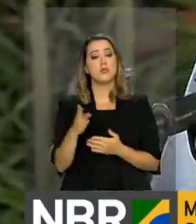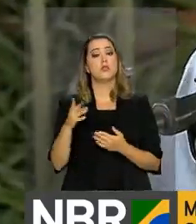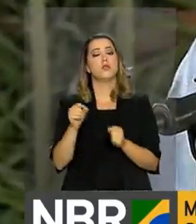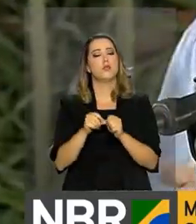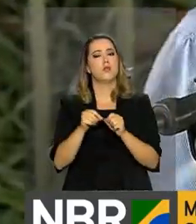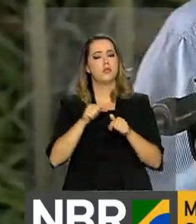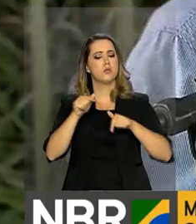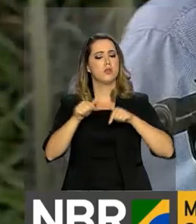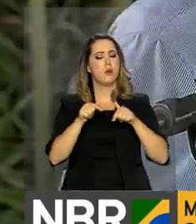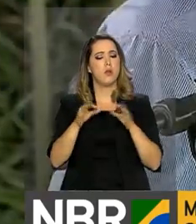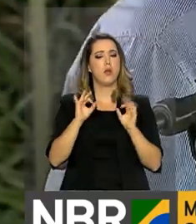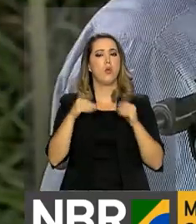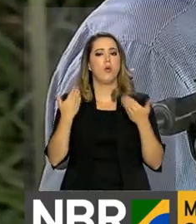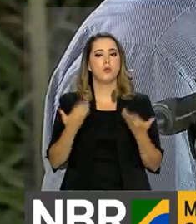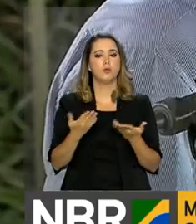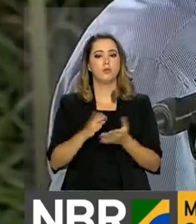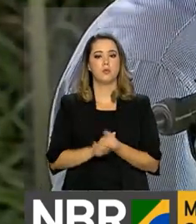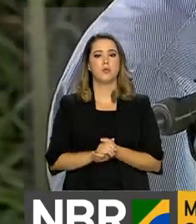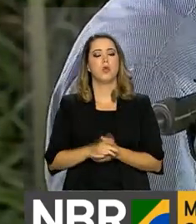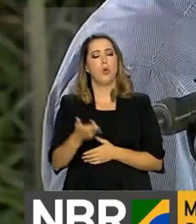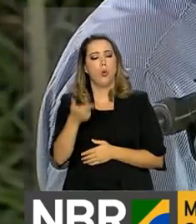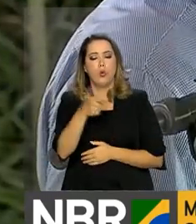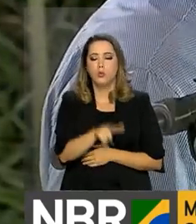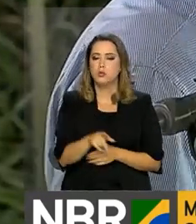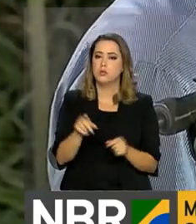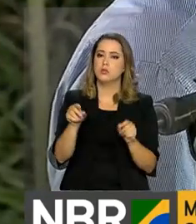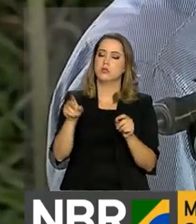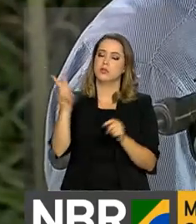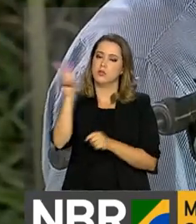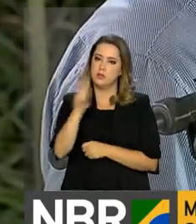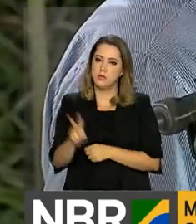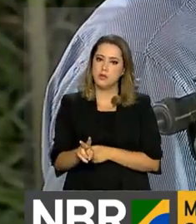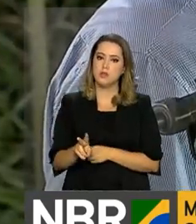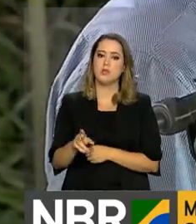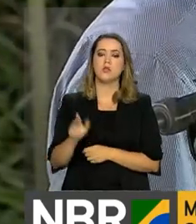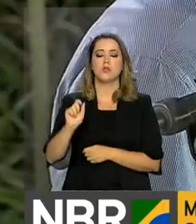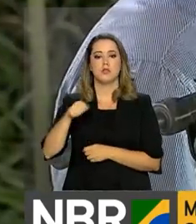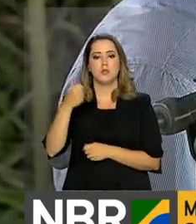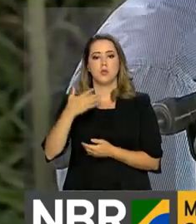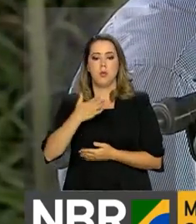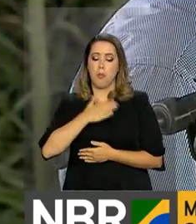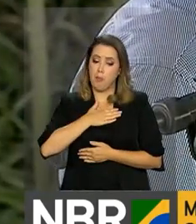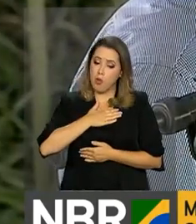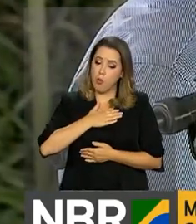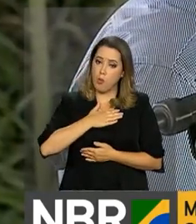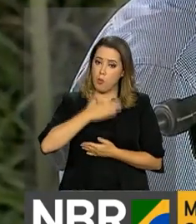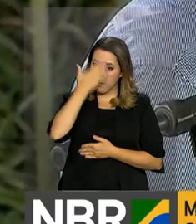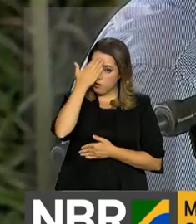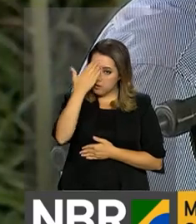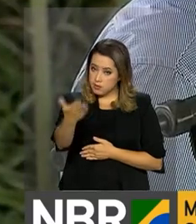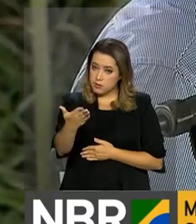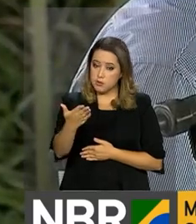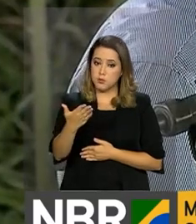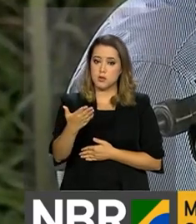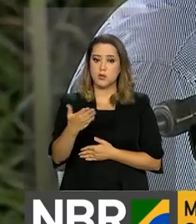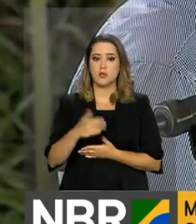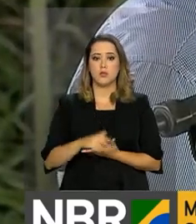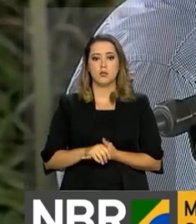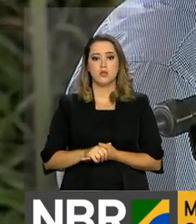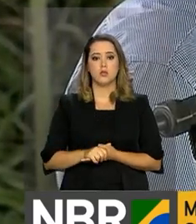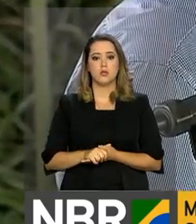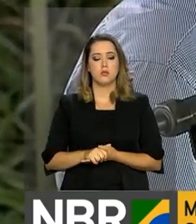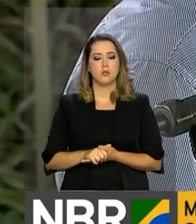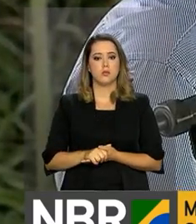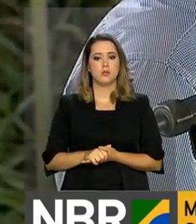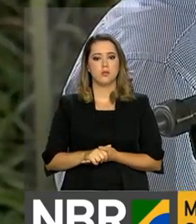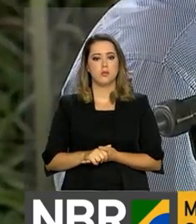ambiente no nosso governo. Roberto, mais uma vez, simbolicamente, o agradecimento meu. Hein? O Fundo Amazônia foi